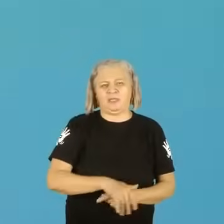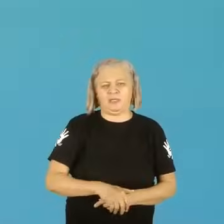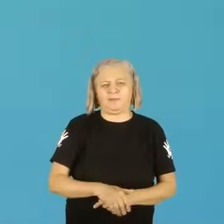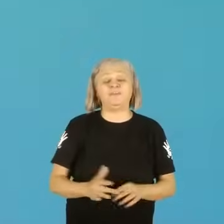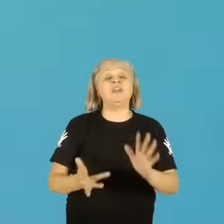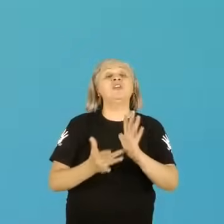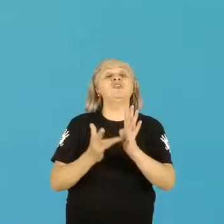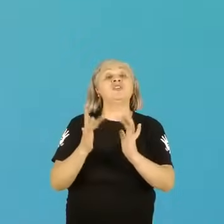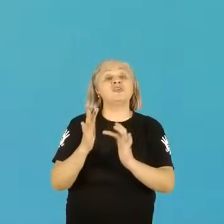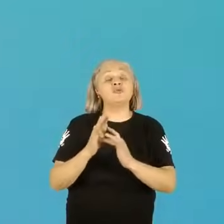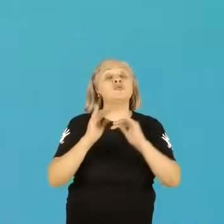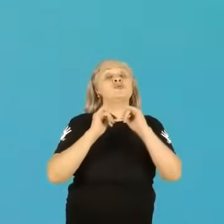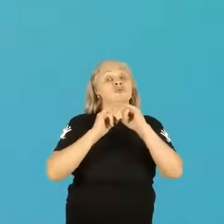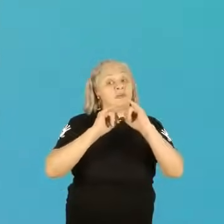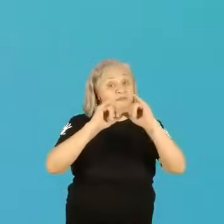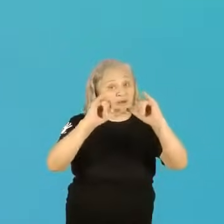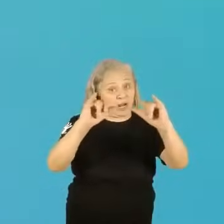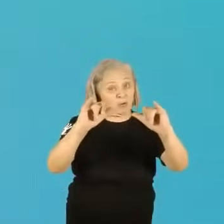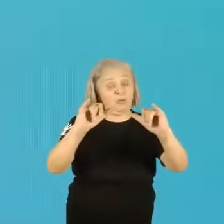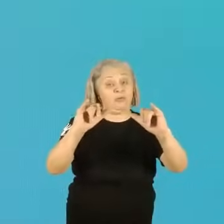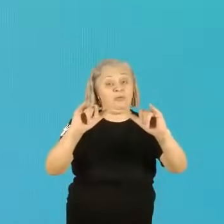Jesus diz: não, não.